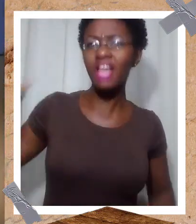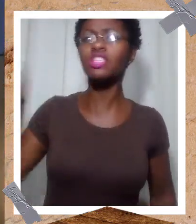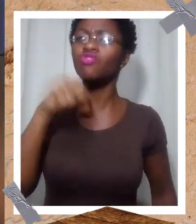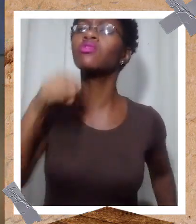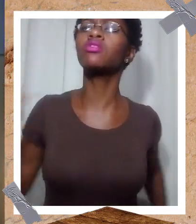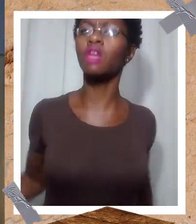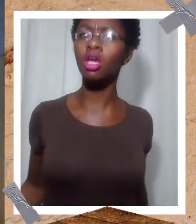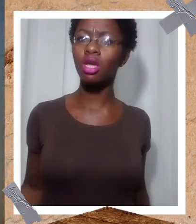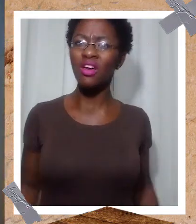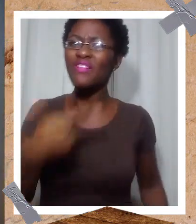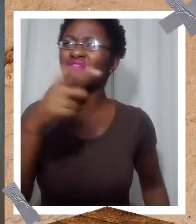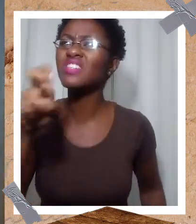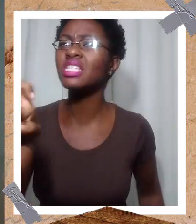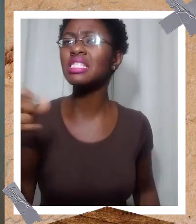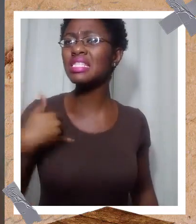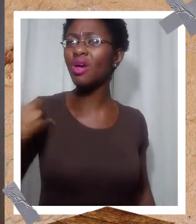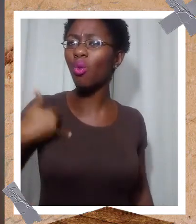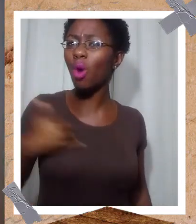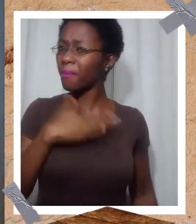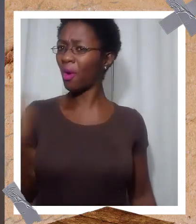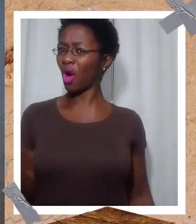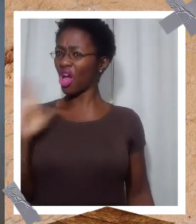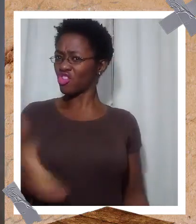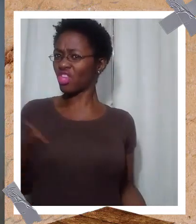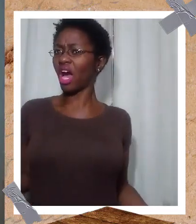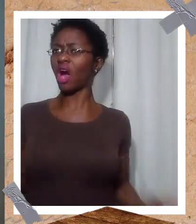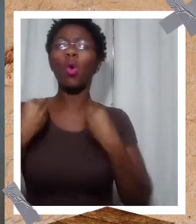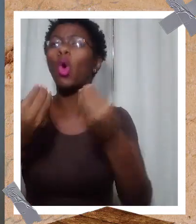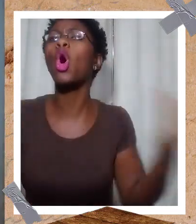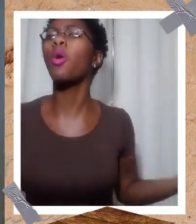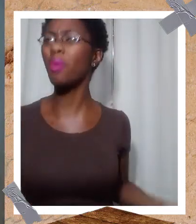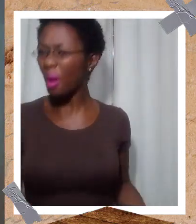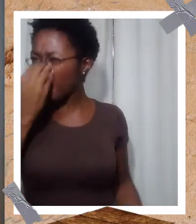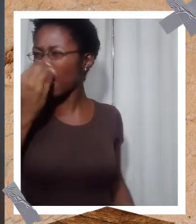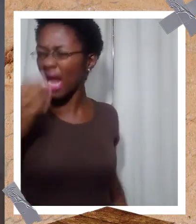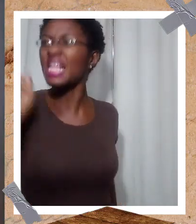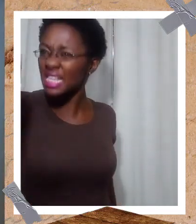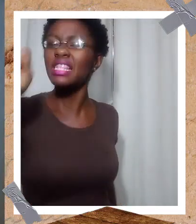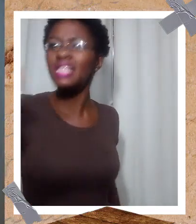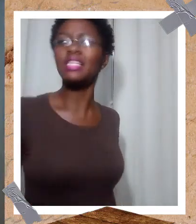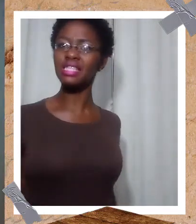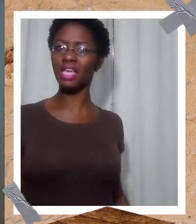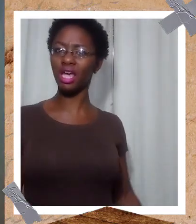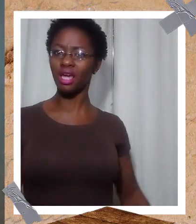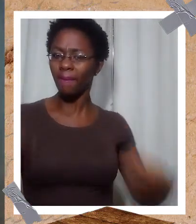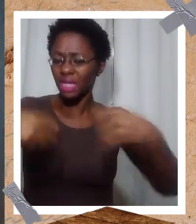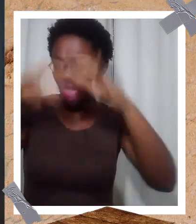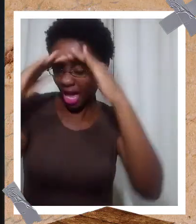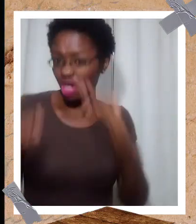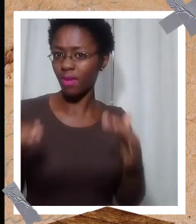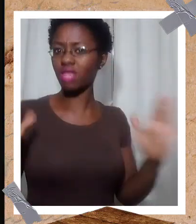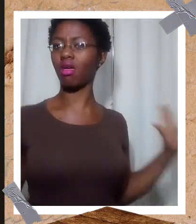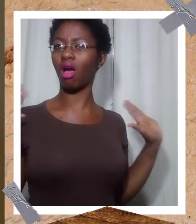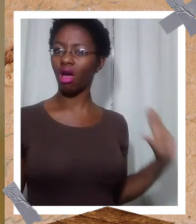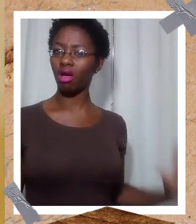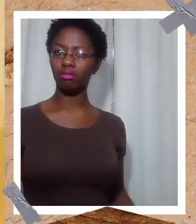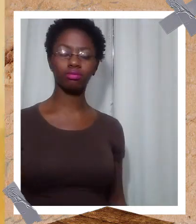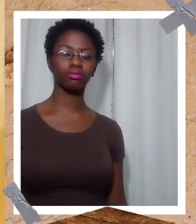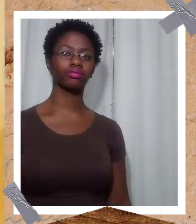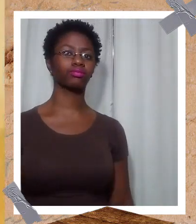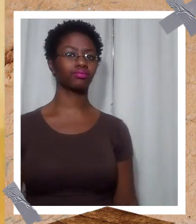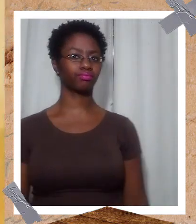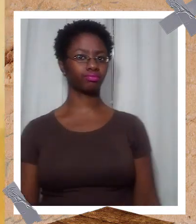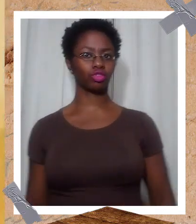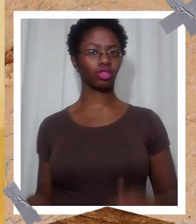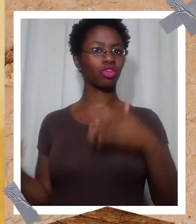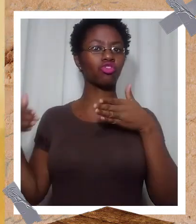Soldado, 25 anos, morreu, tá? Fica essa palhaçada aí. Mesmo deve ter tirado, eu tenho pra botar. Você chegar